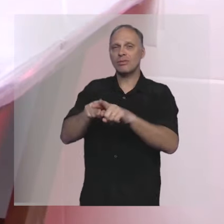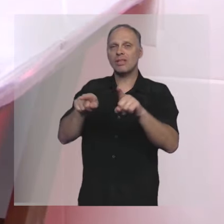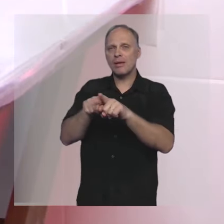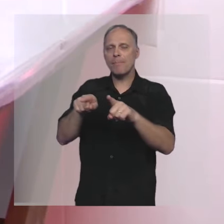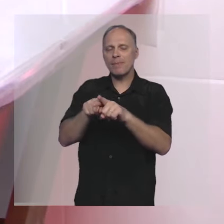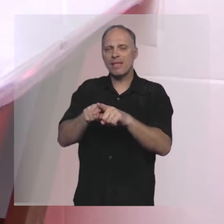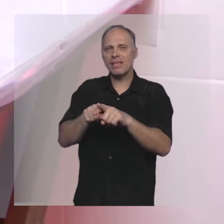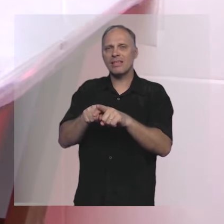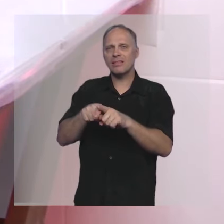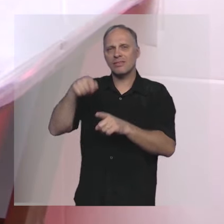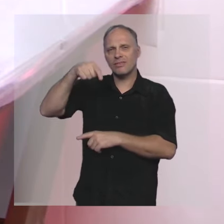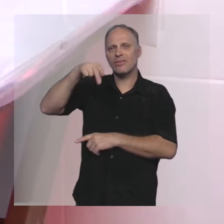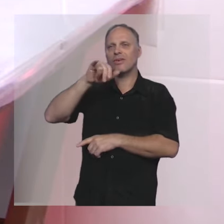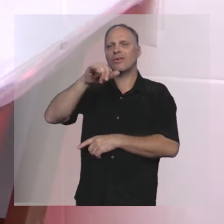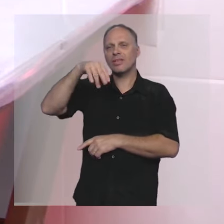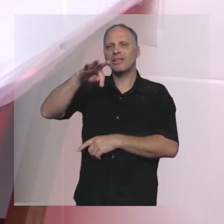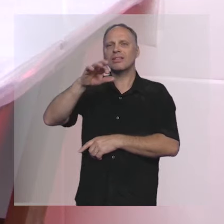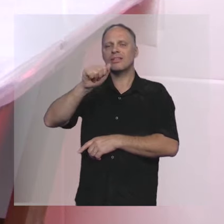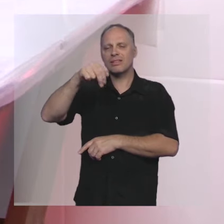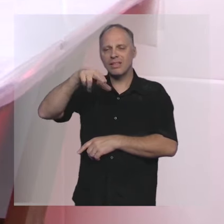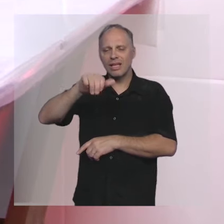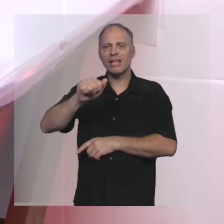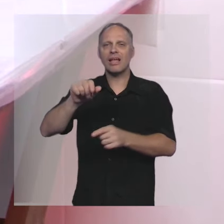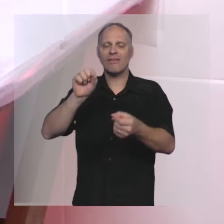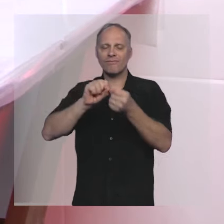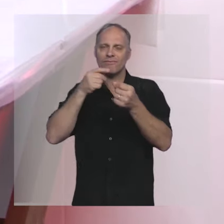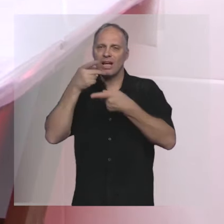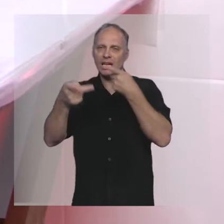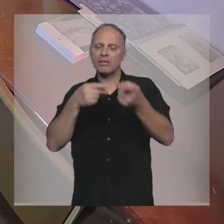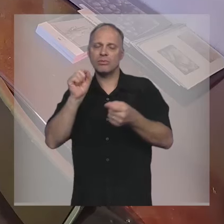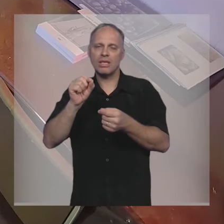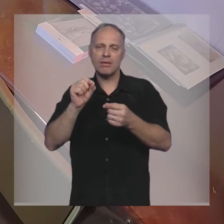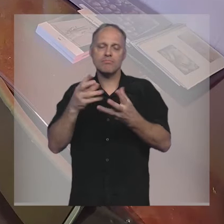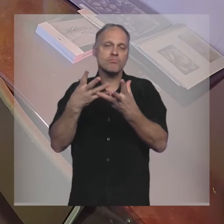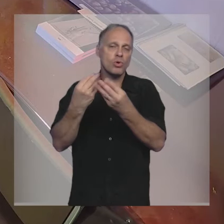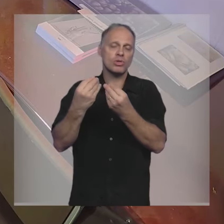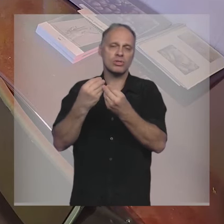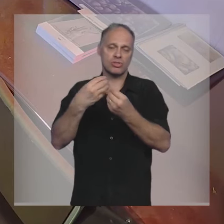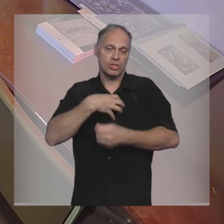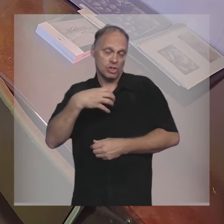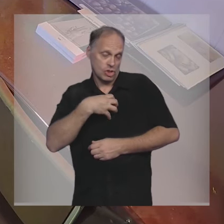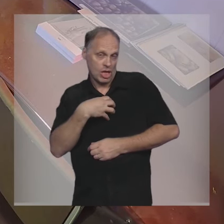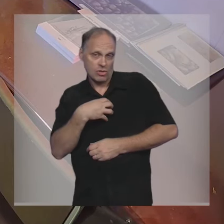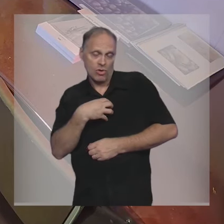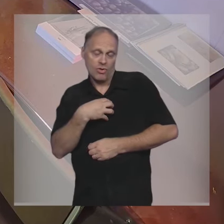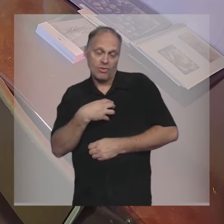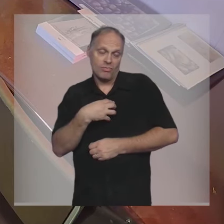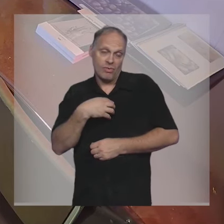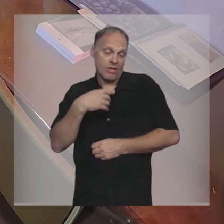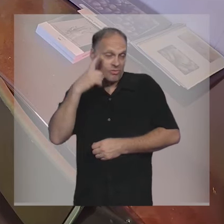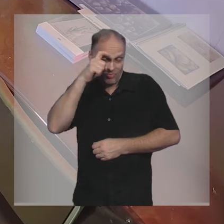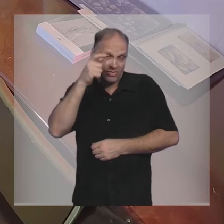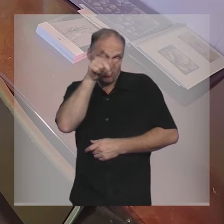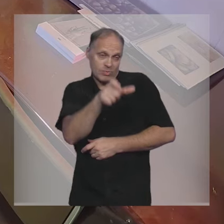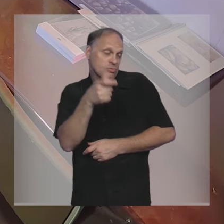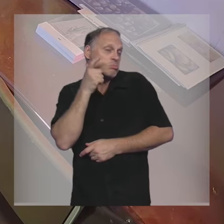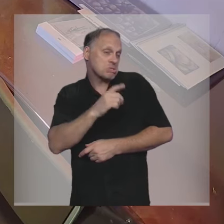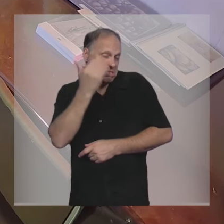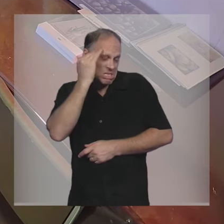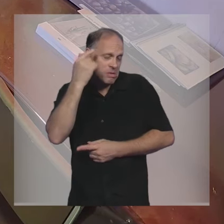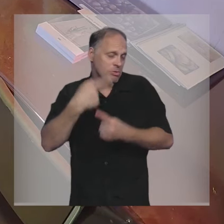né? E a senhora comentou que então, a maioria dos gênios são incompreendidos porque inovam,